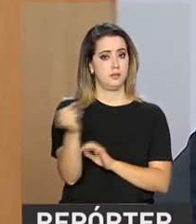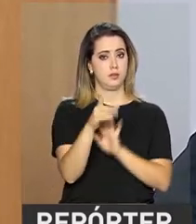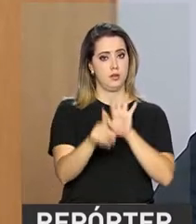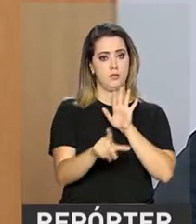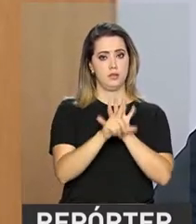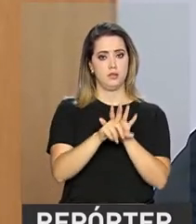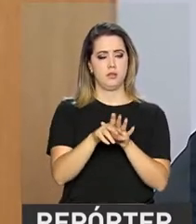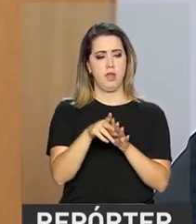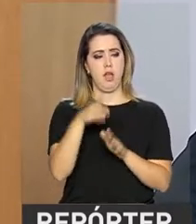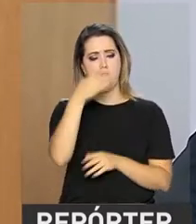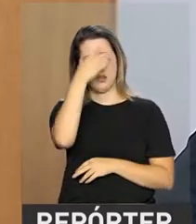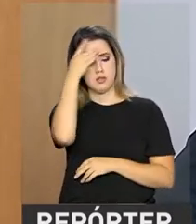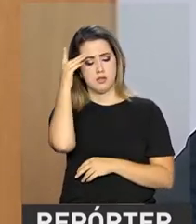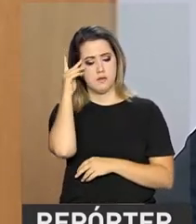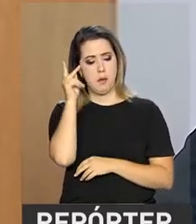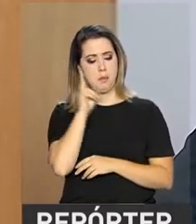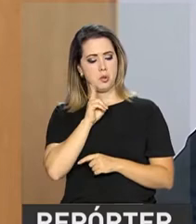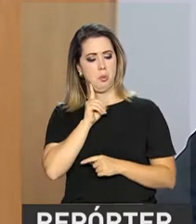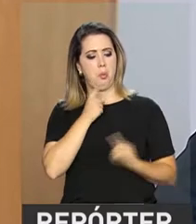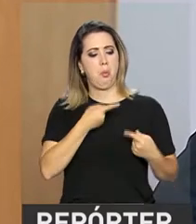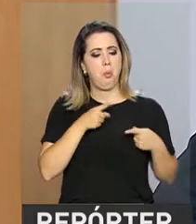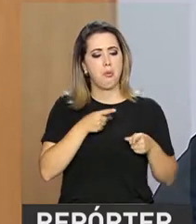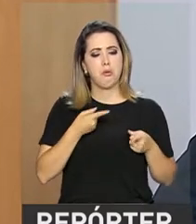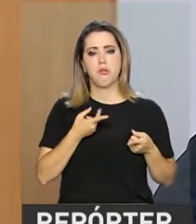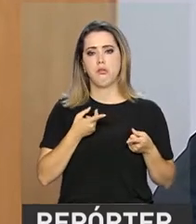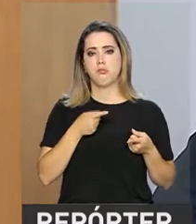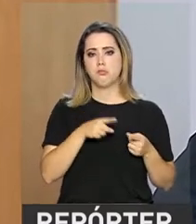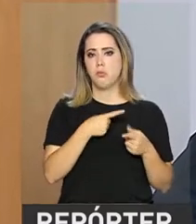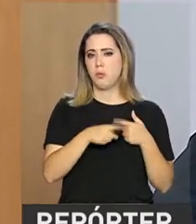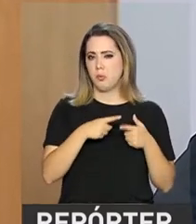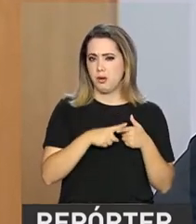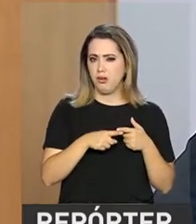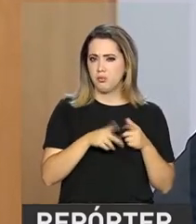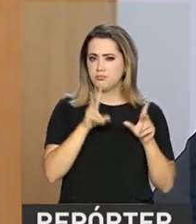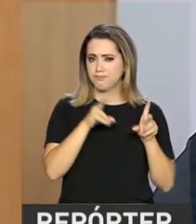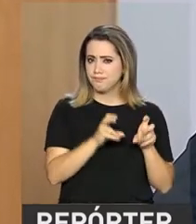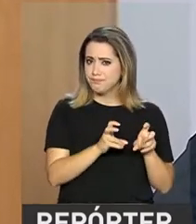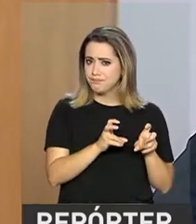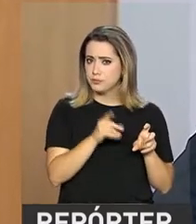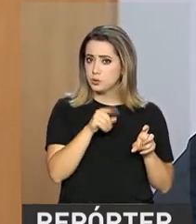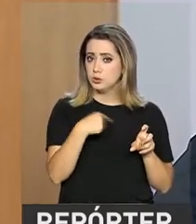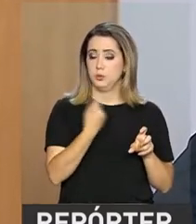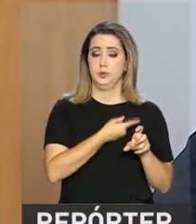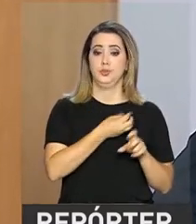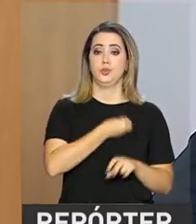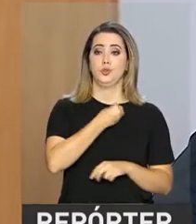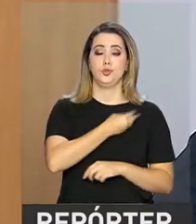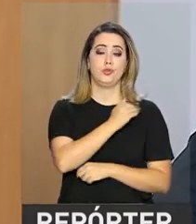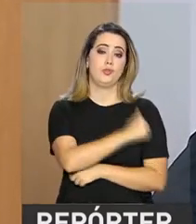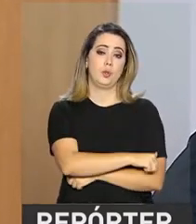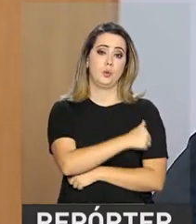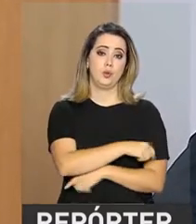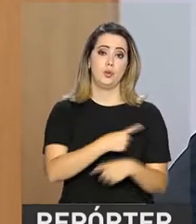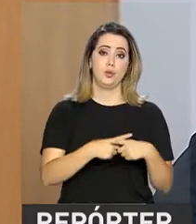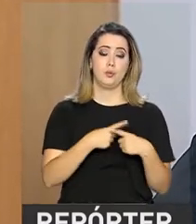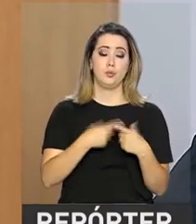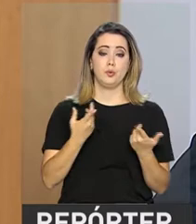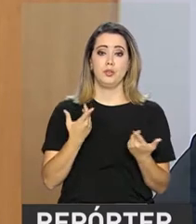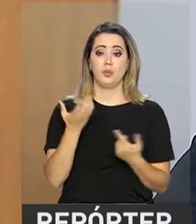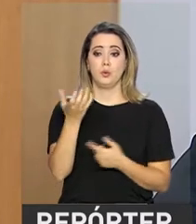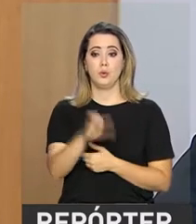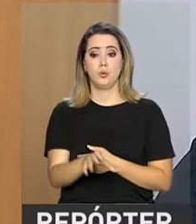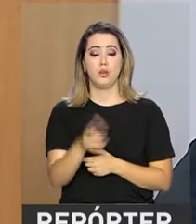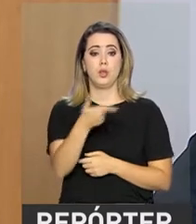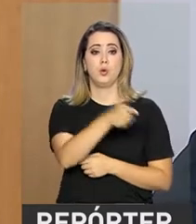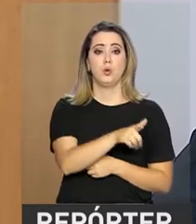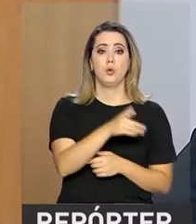criticam muitos dizem que é uma matéria polêmica a gente que mora no rio a gente faz isso porque a gente não quer que os servidores públicos